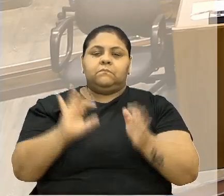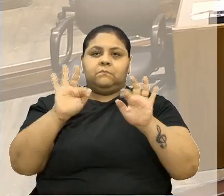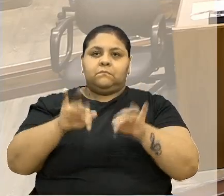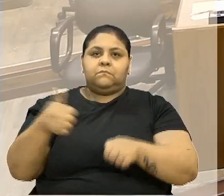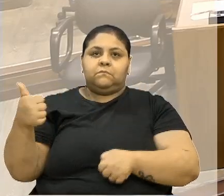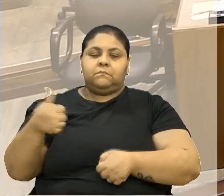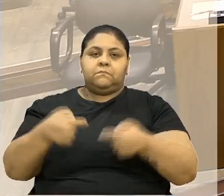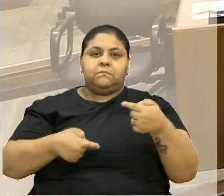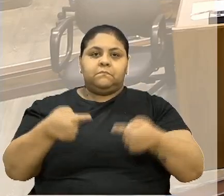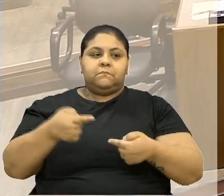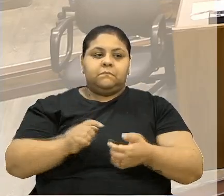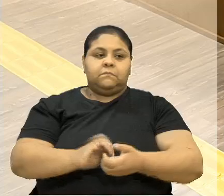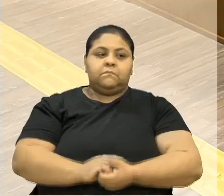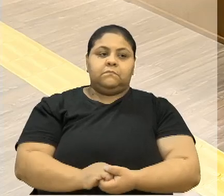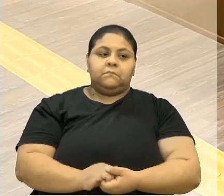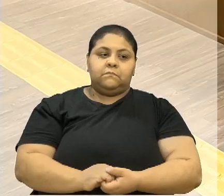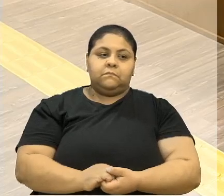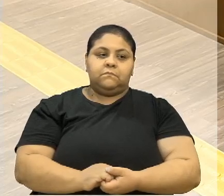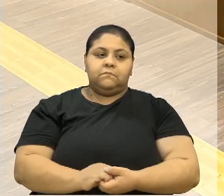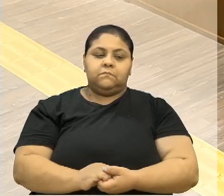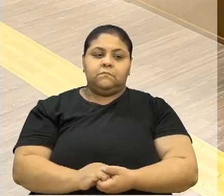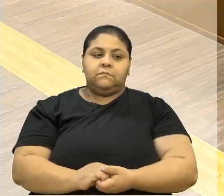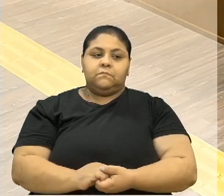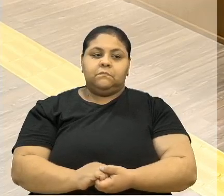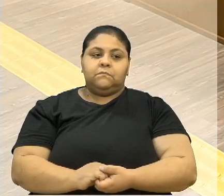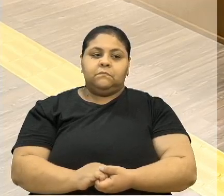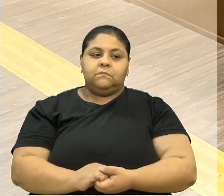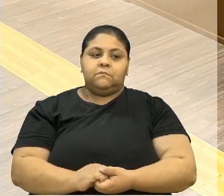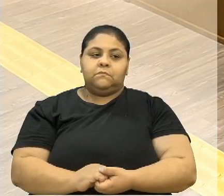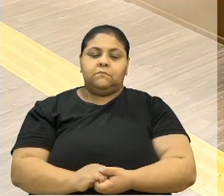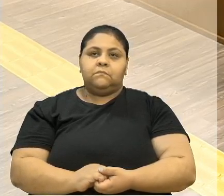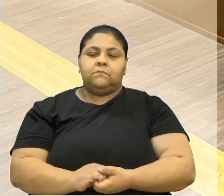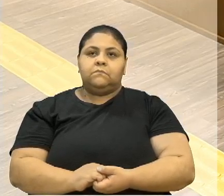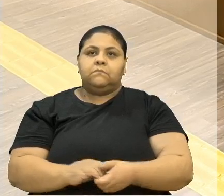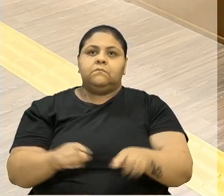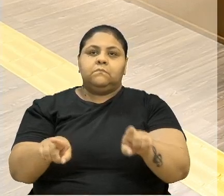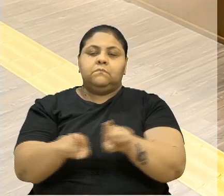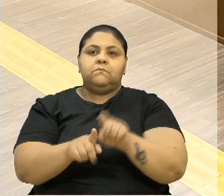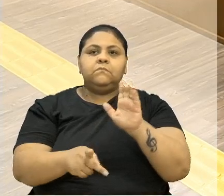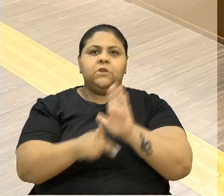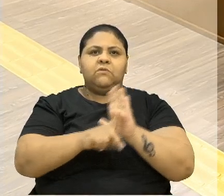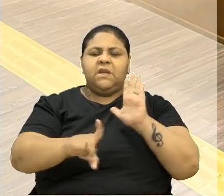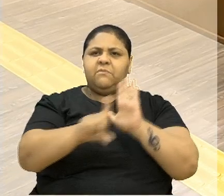Encerrada a primeira discussão. Em primeira discussão, o projeto de lei número